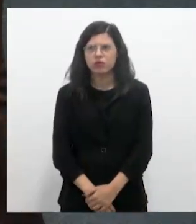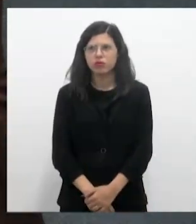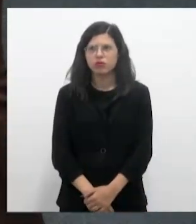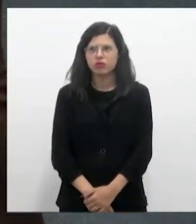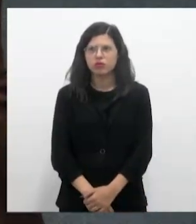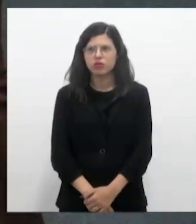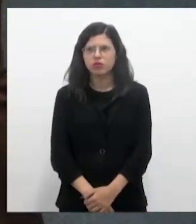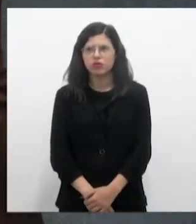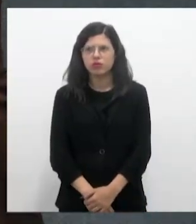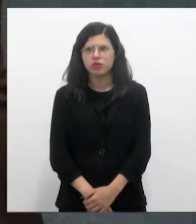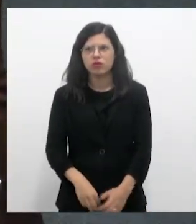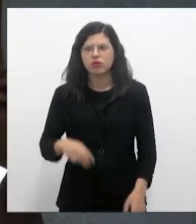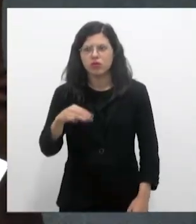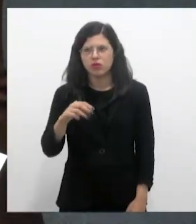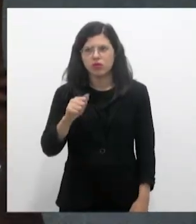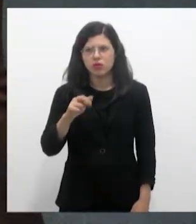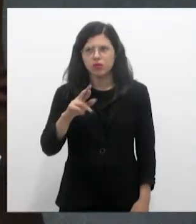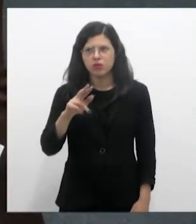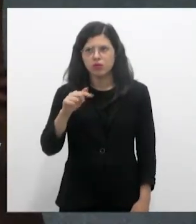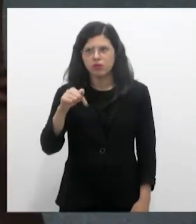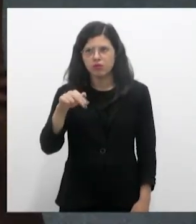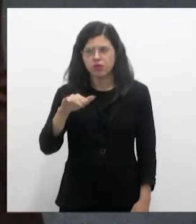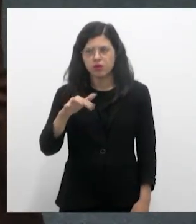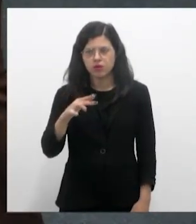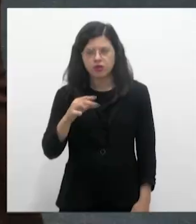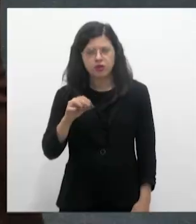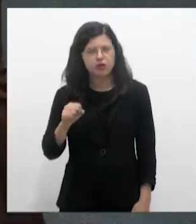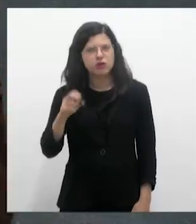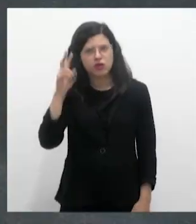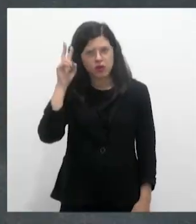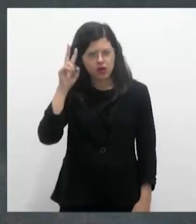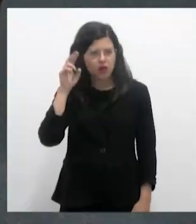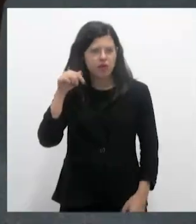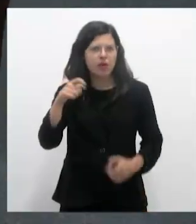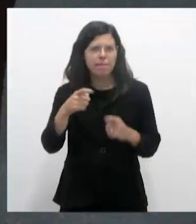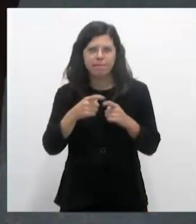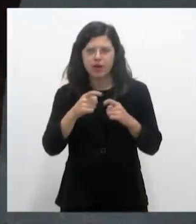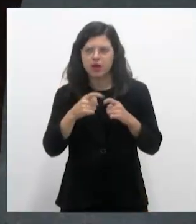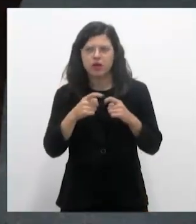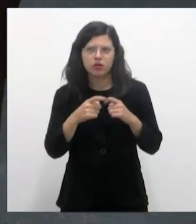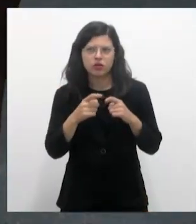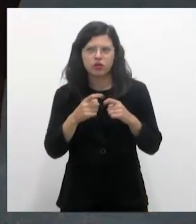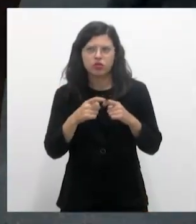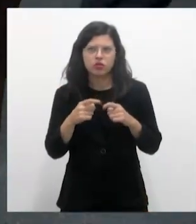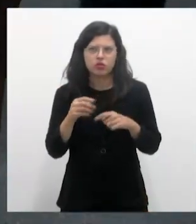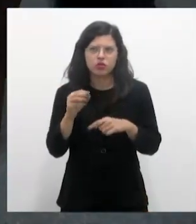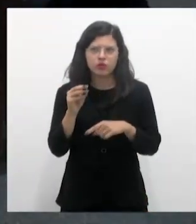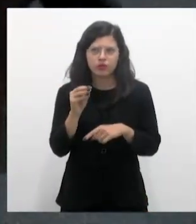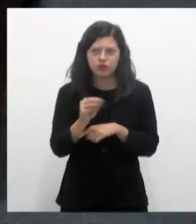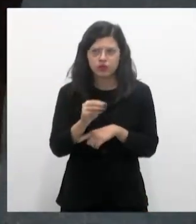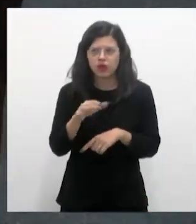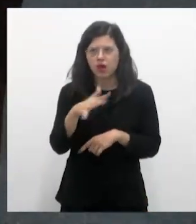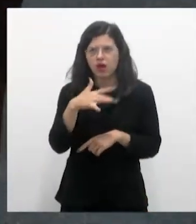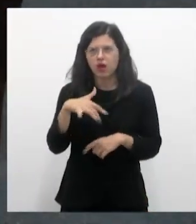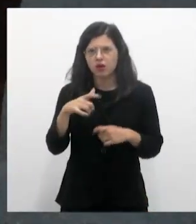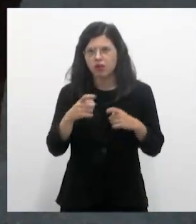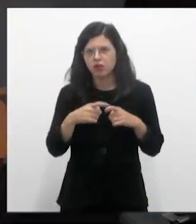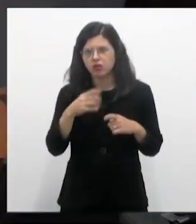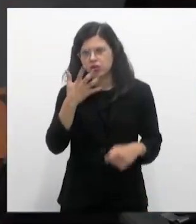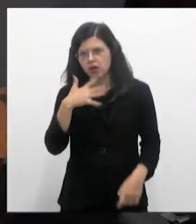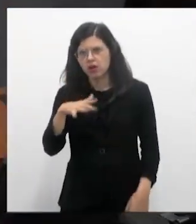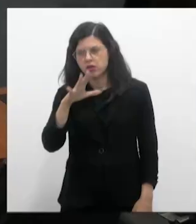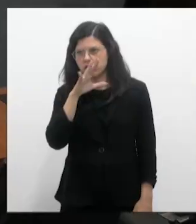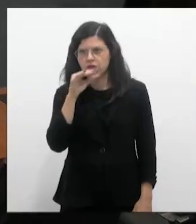Marquinhos seguramente lembra dele. Era médico, cuidava da área das crianças, dos adolescentes.